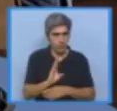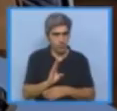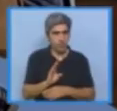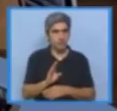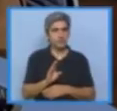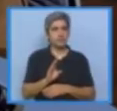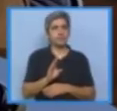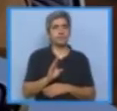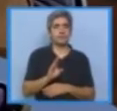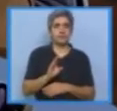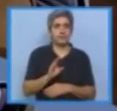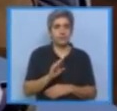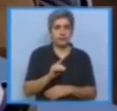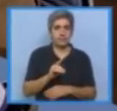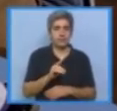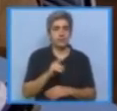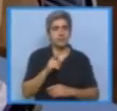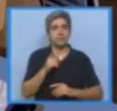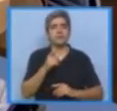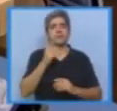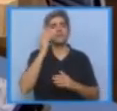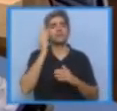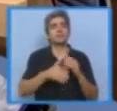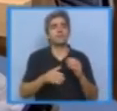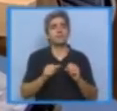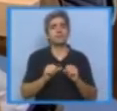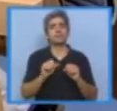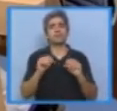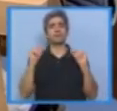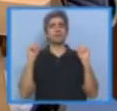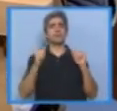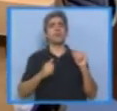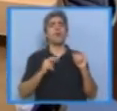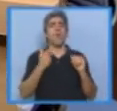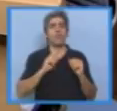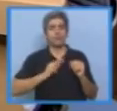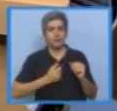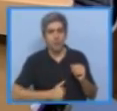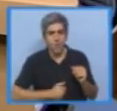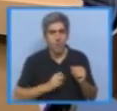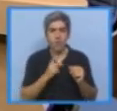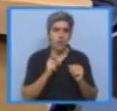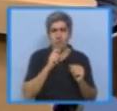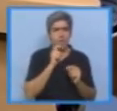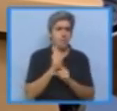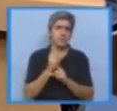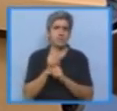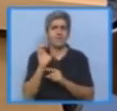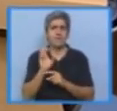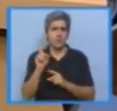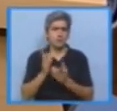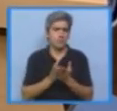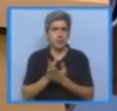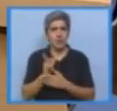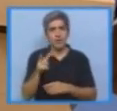e que não é por isso que de um dia para o outro se vão tornar católicas e que continuam também com a sua convicção e com o seu modo de olhar para o mundo. Mas percebem